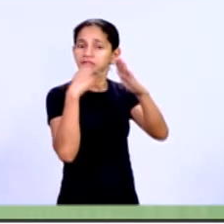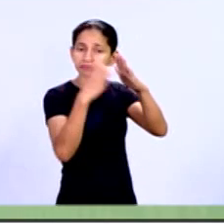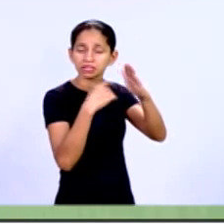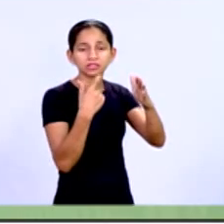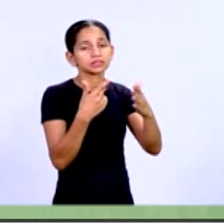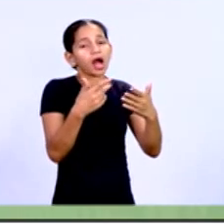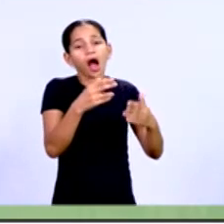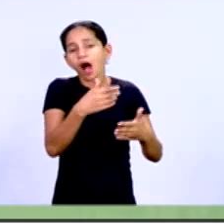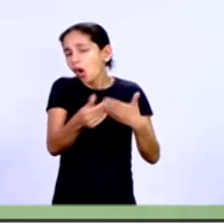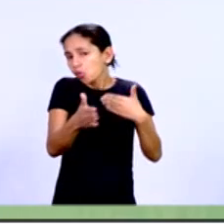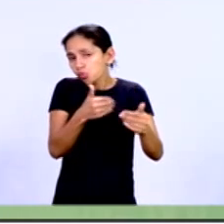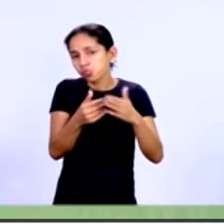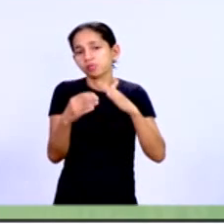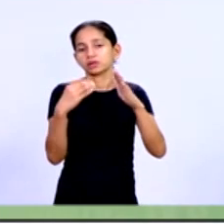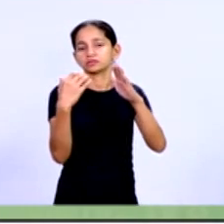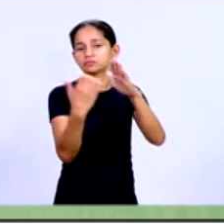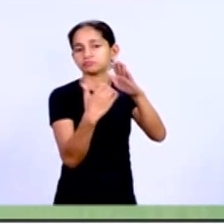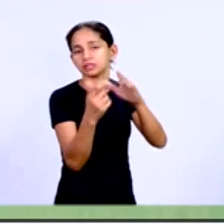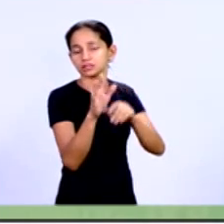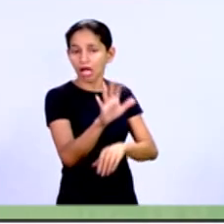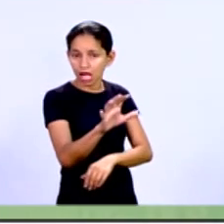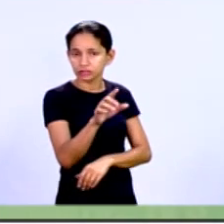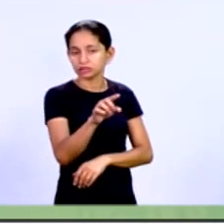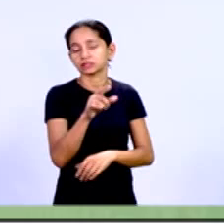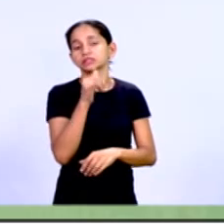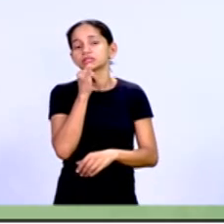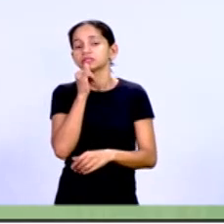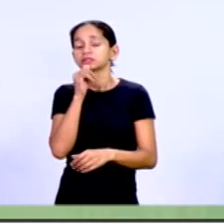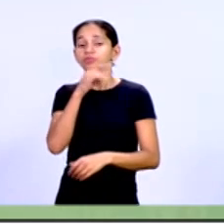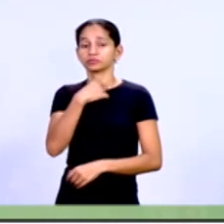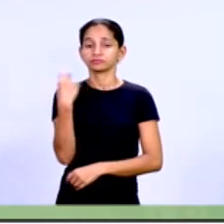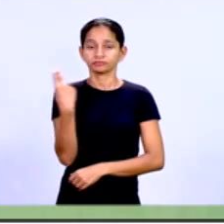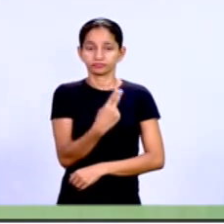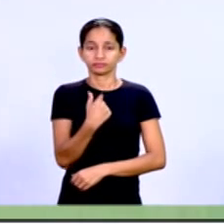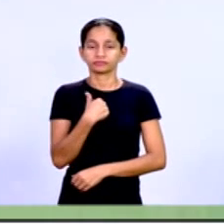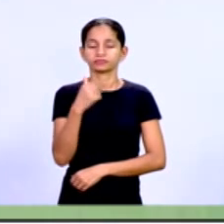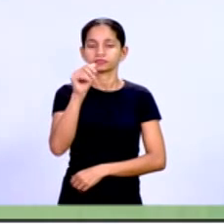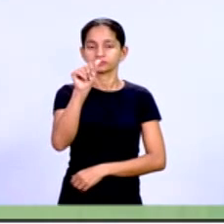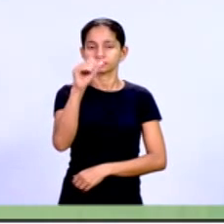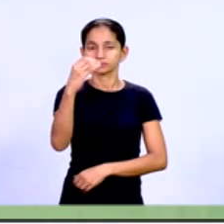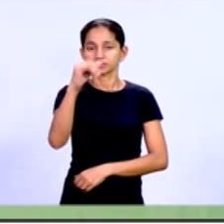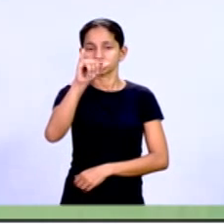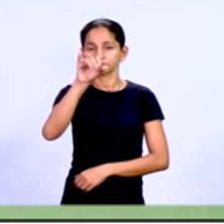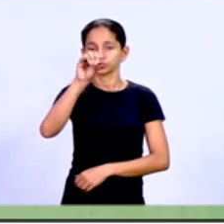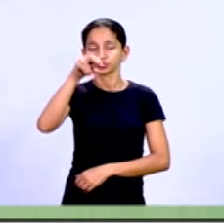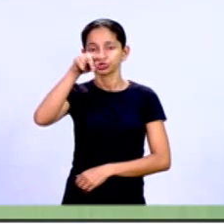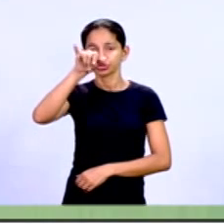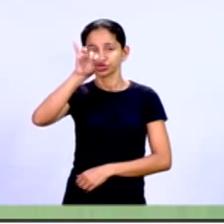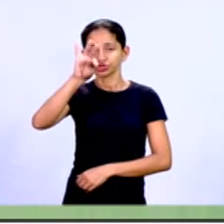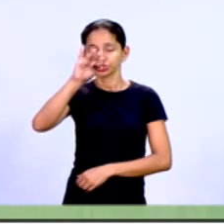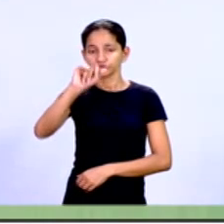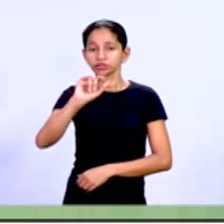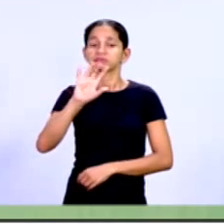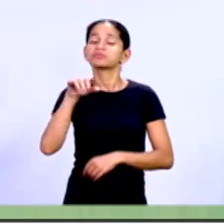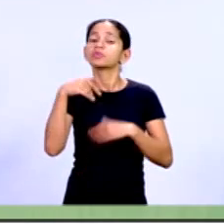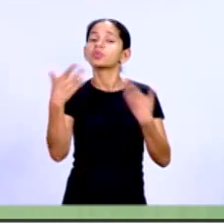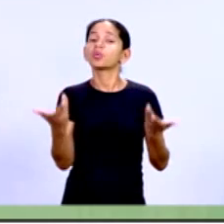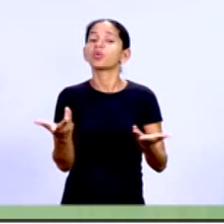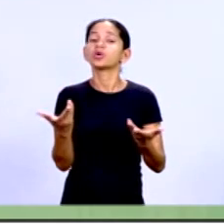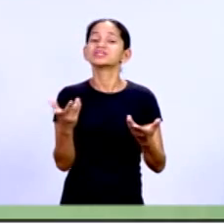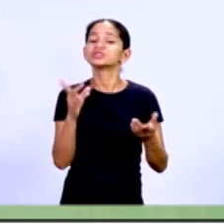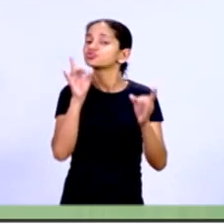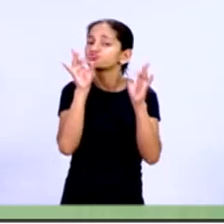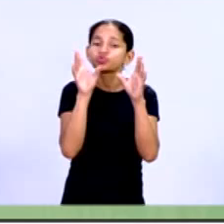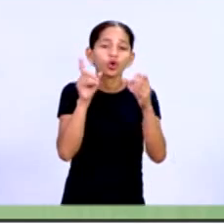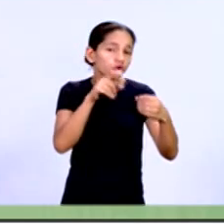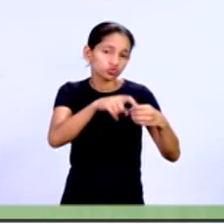títulos imobiliários são denominados de acionistas. Um sinônimo para a palavra acionista seria